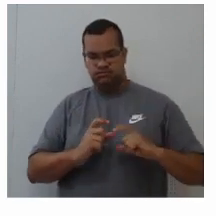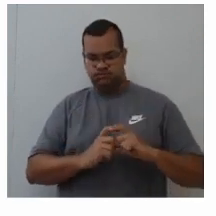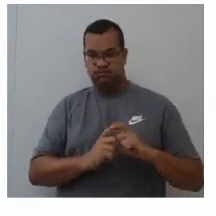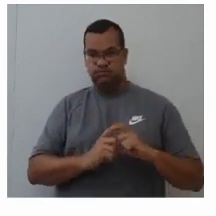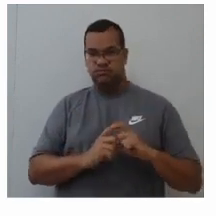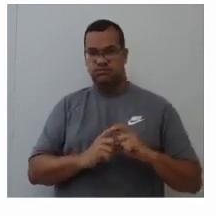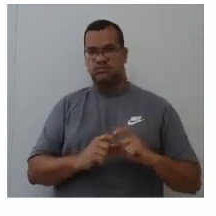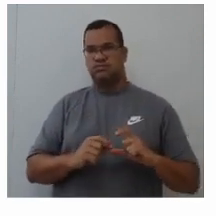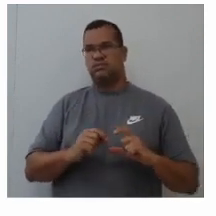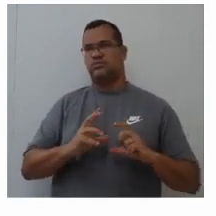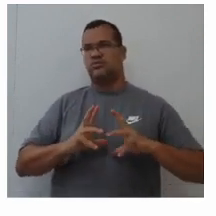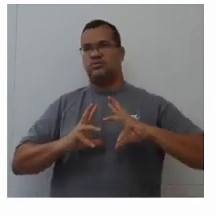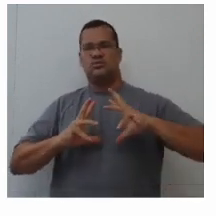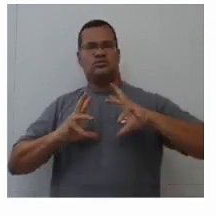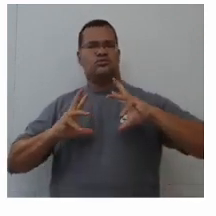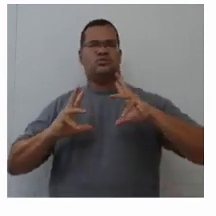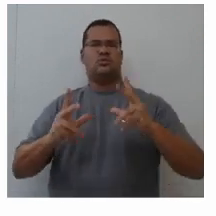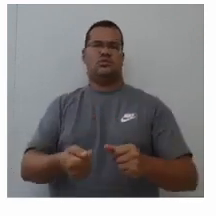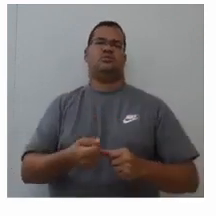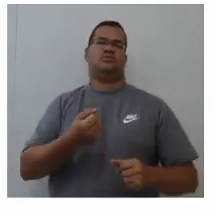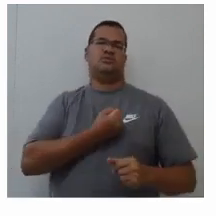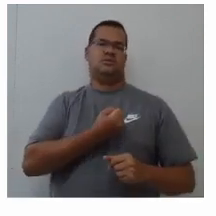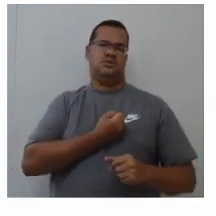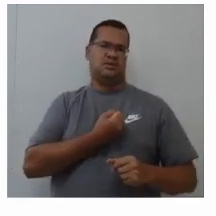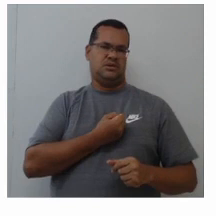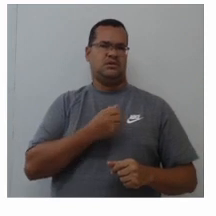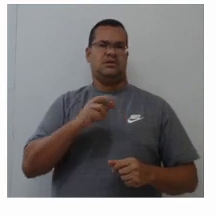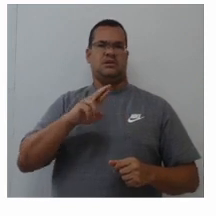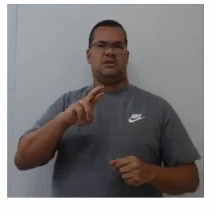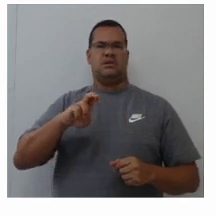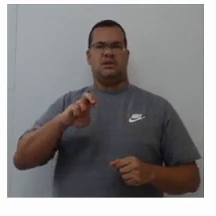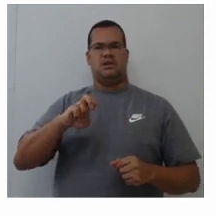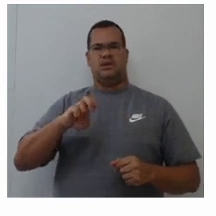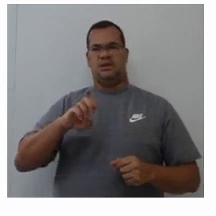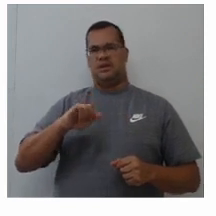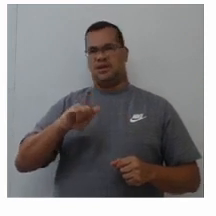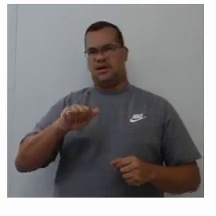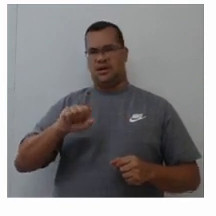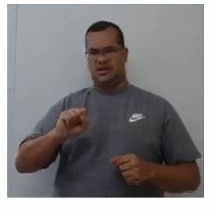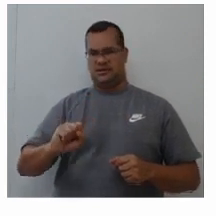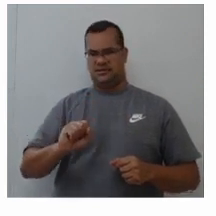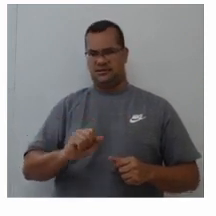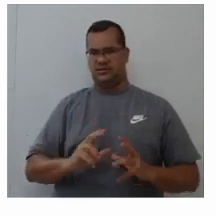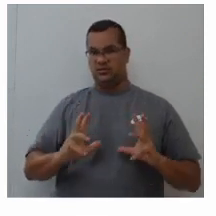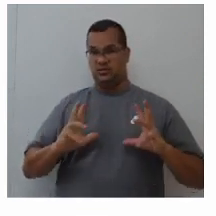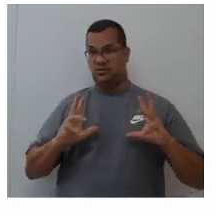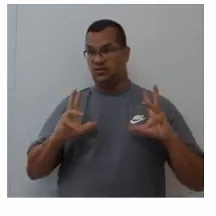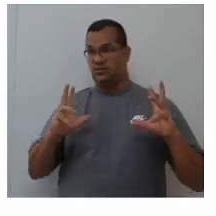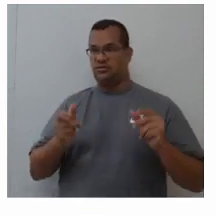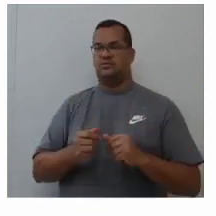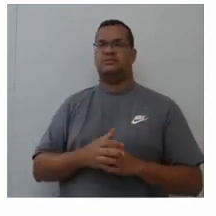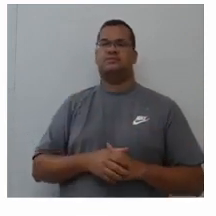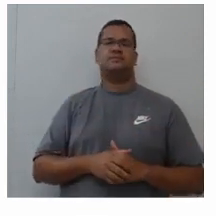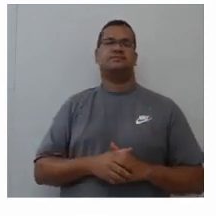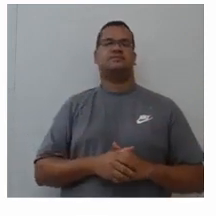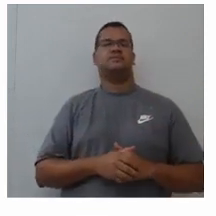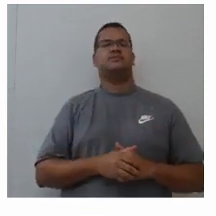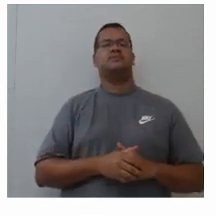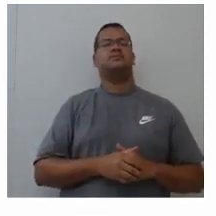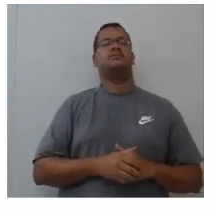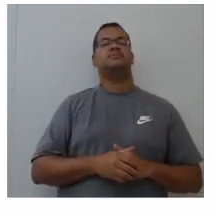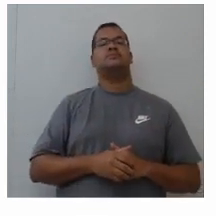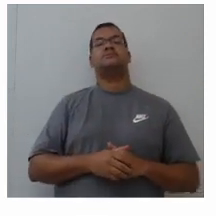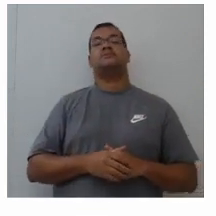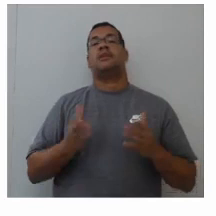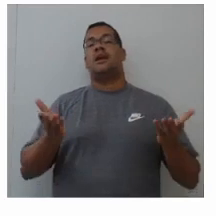aí abrangendo tudo, os números reais. Beleza, pessoal? Tranquilão? Então vamos lá. Olha